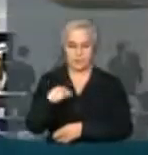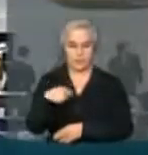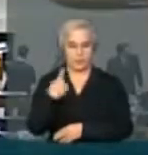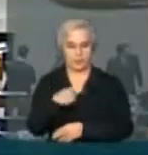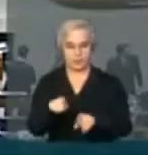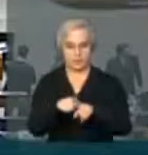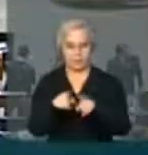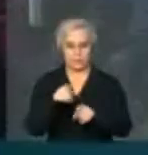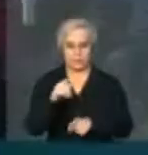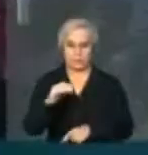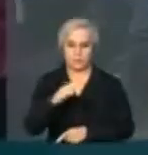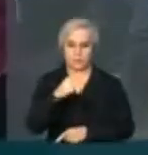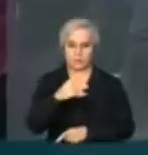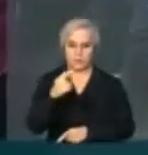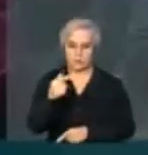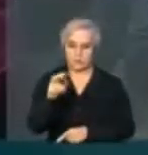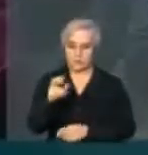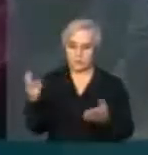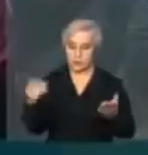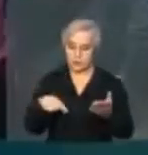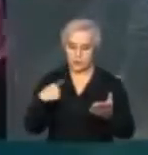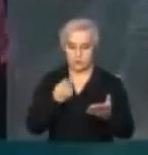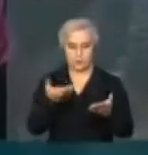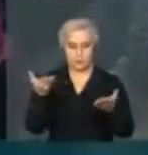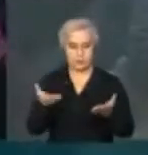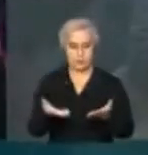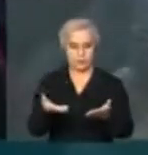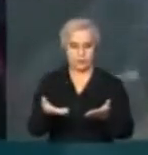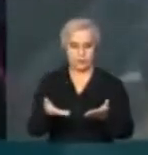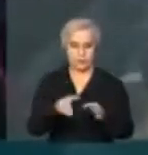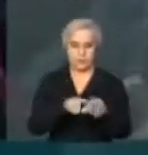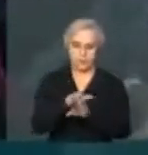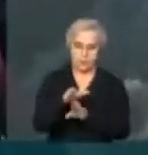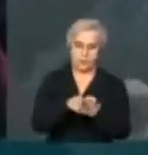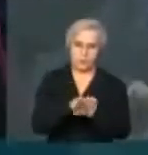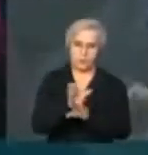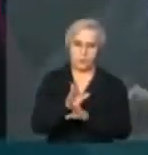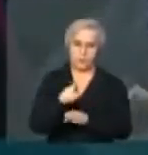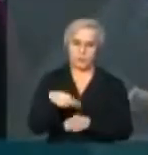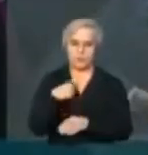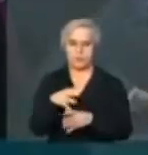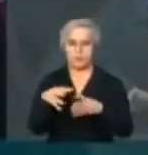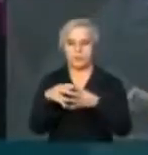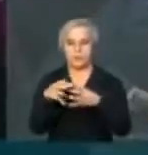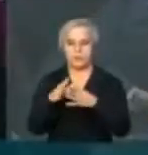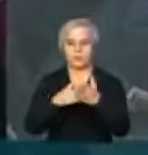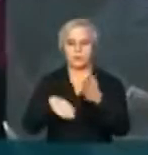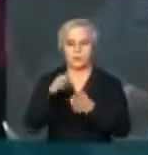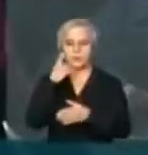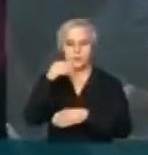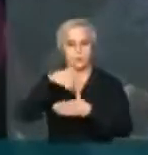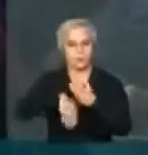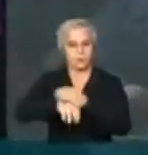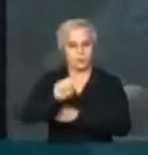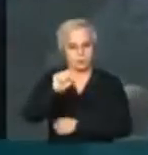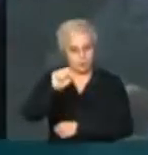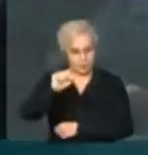PEC 475. E agora nós estamos aqui para poder encaminhar e orientar a nossa bancada a votar